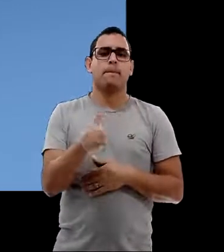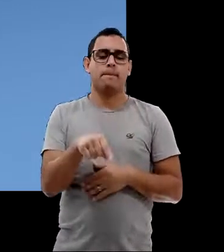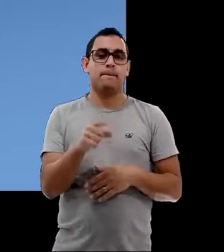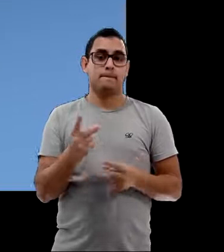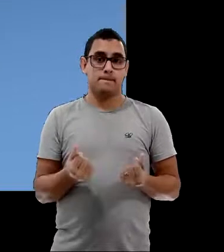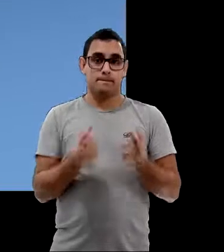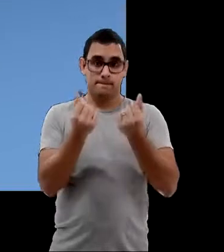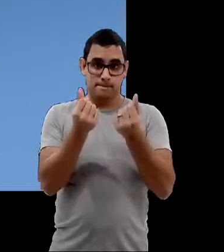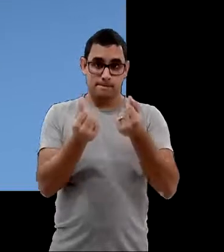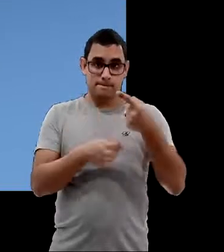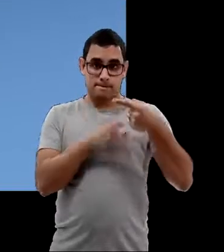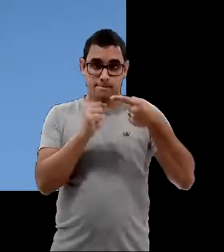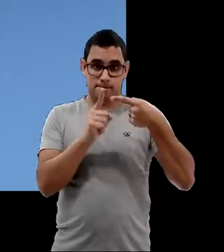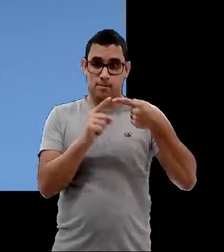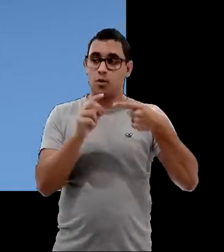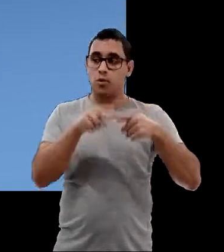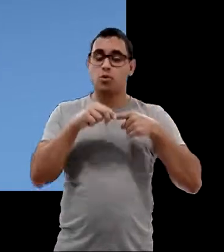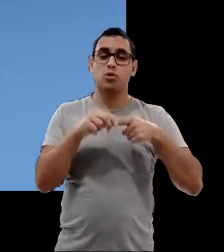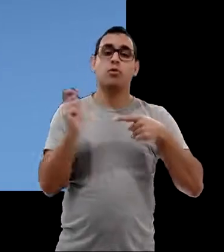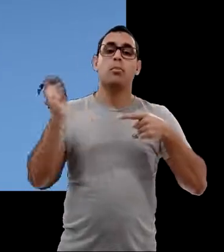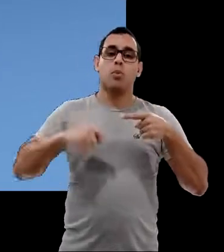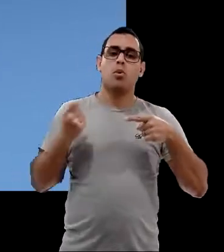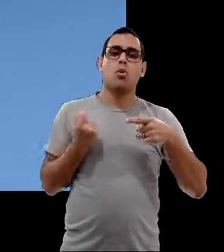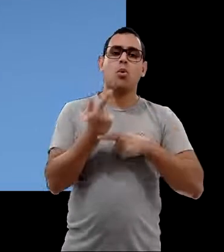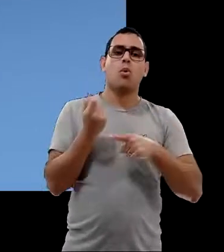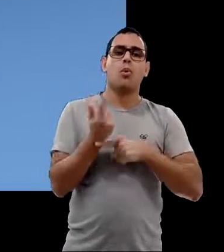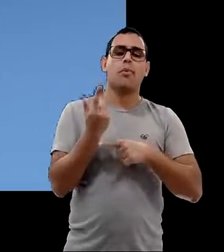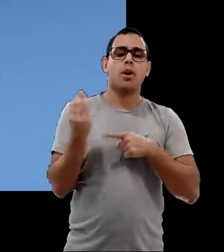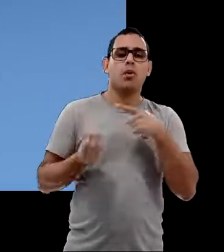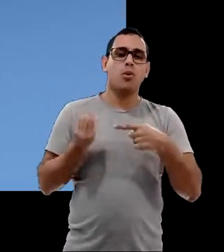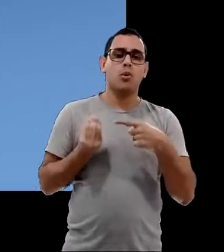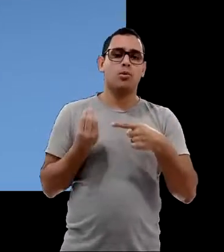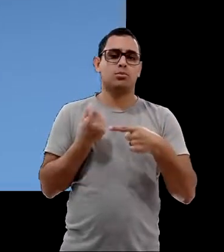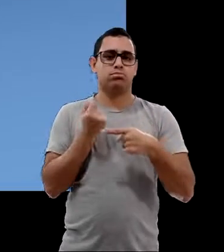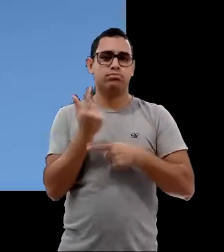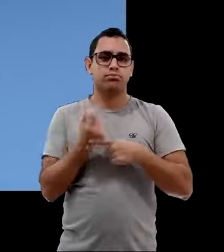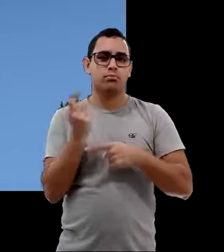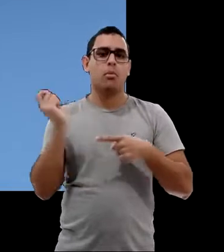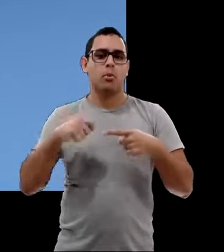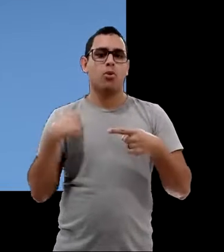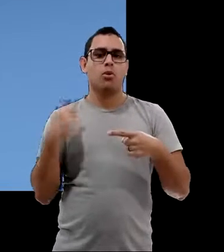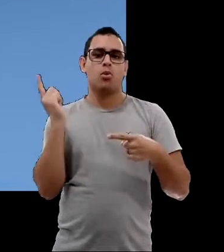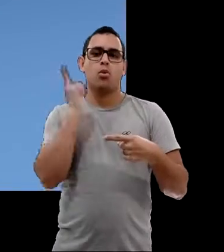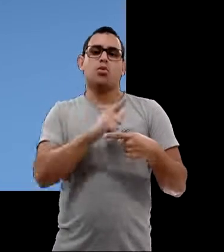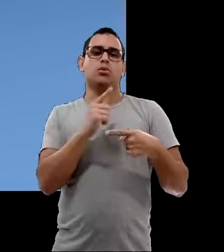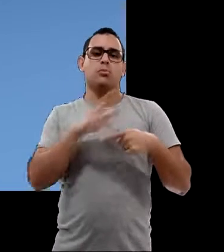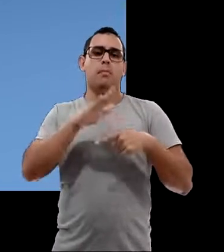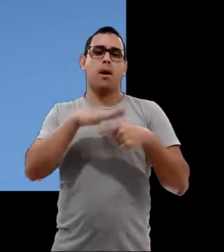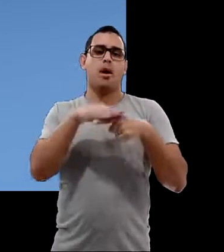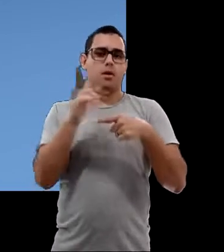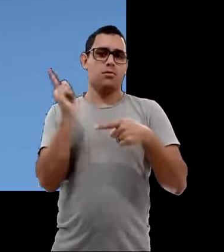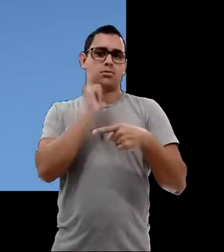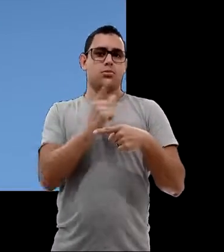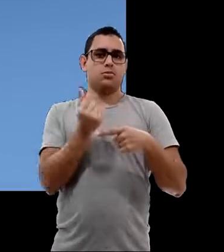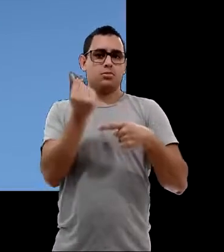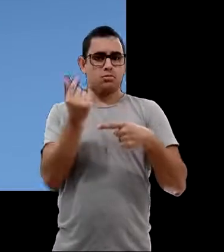são a forma econômica, em relação ao poder aquisitivo, ao poder de compra, ao poder de ter as